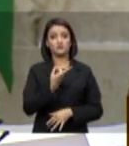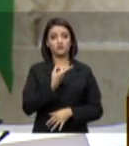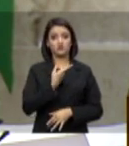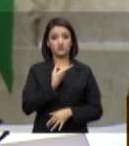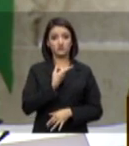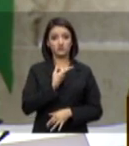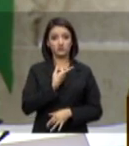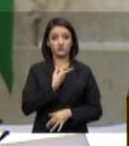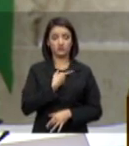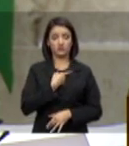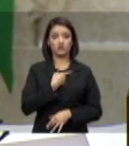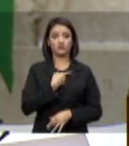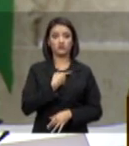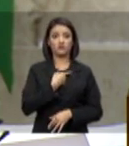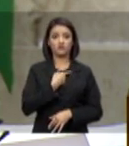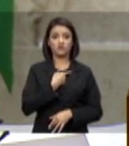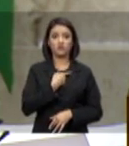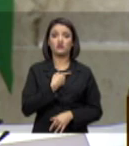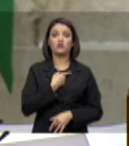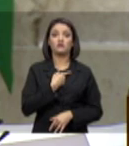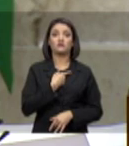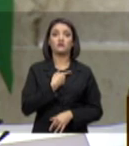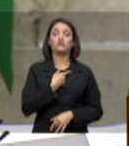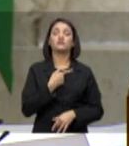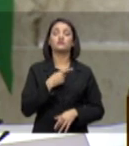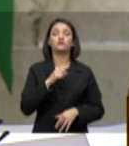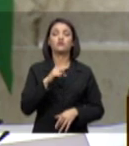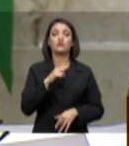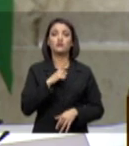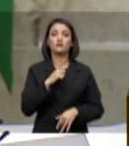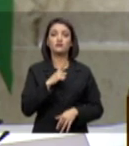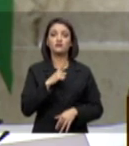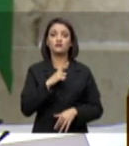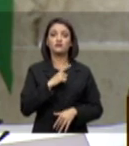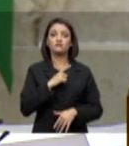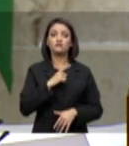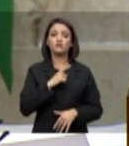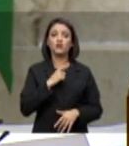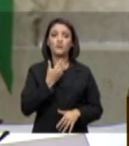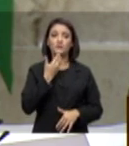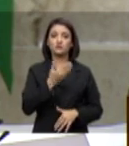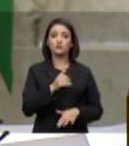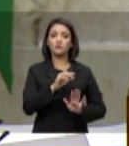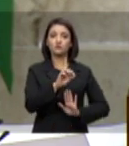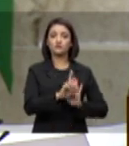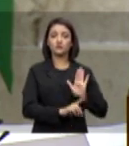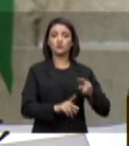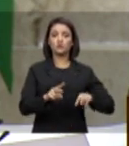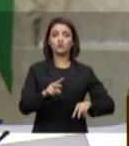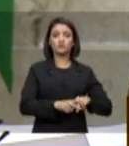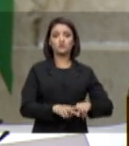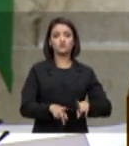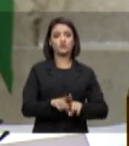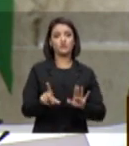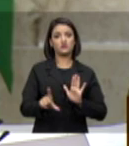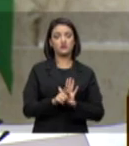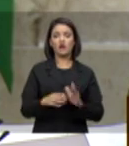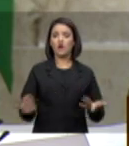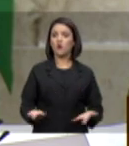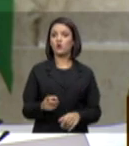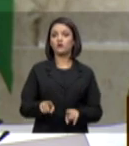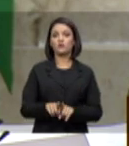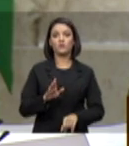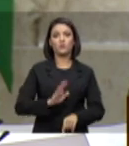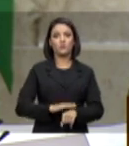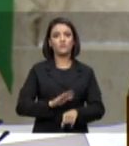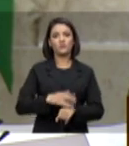ea nobreza da nossa lei de execuções penais este também é o momento para